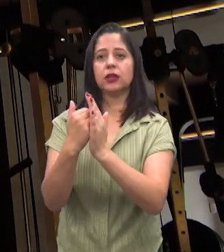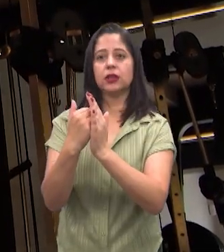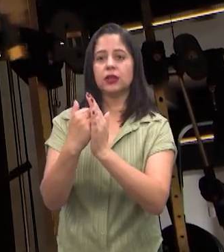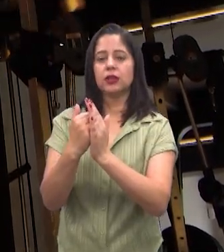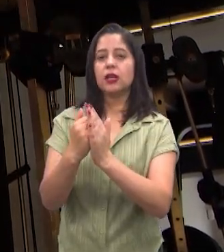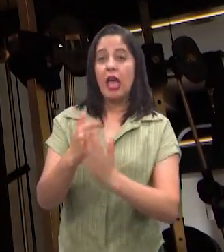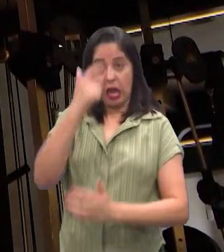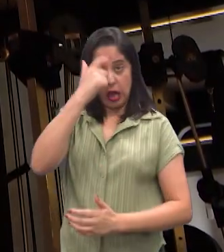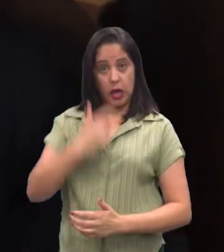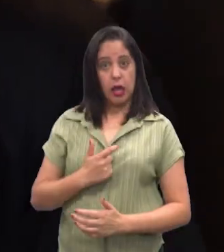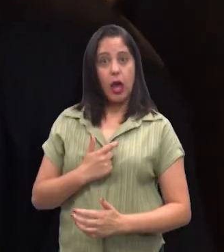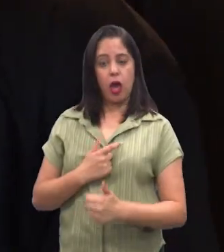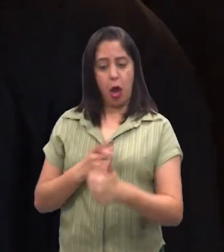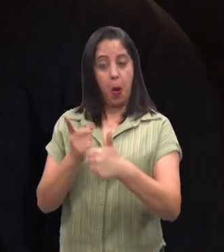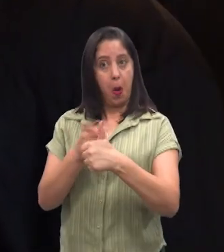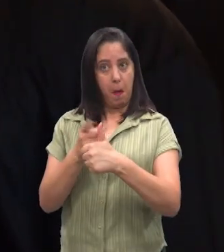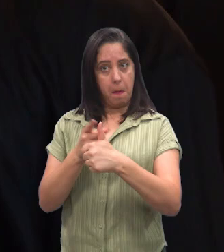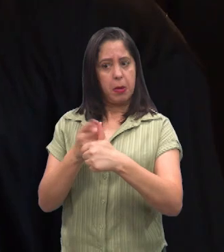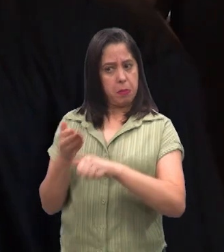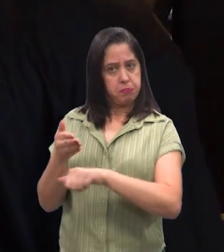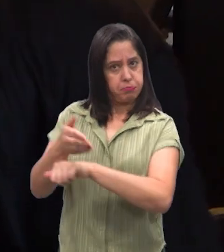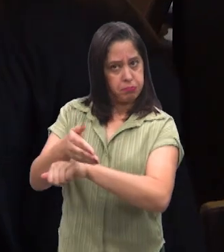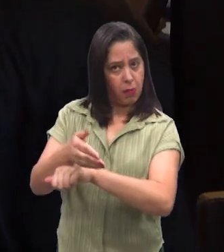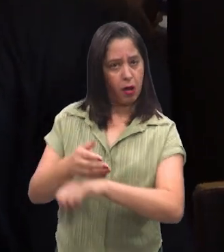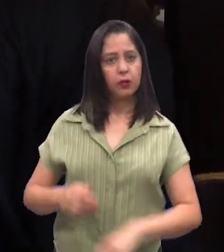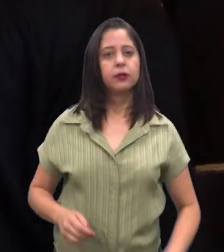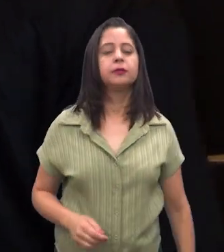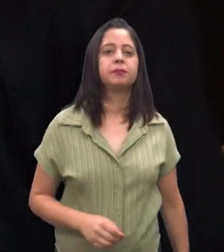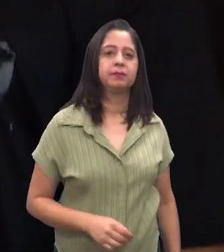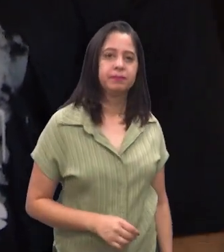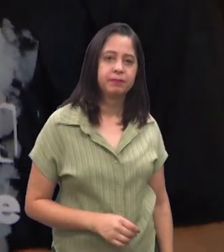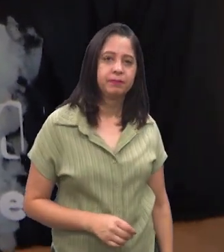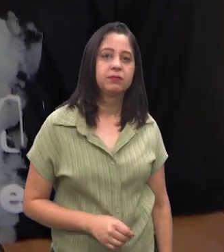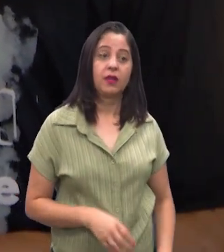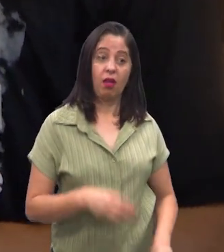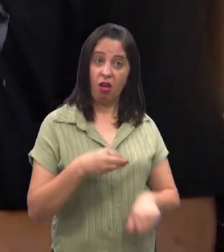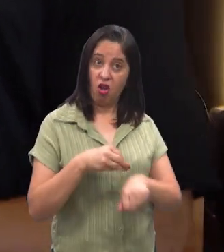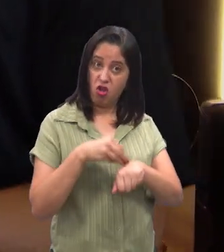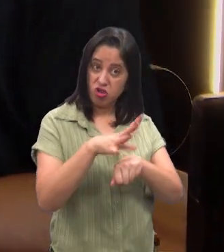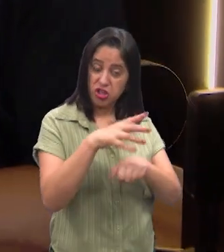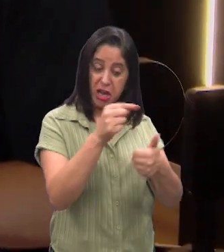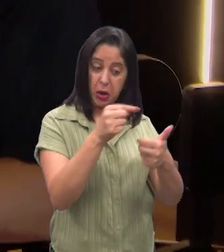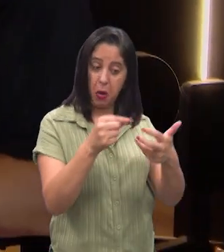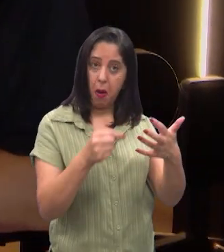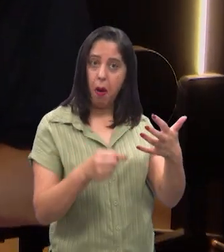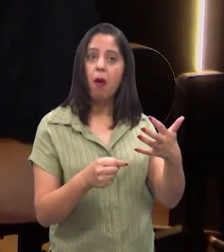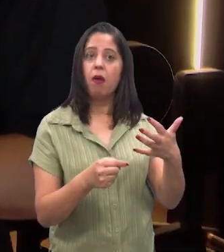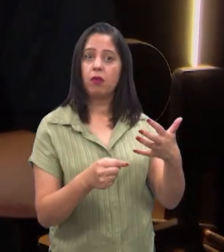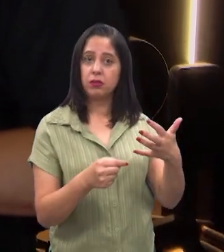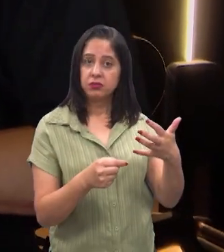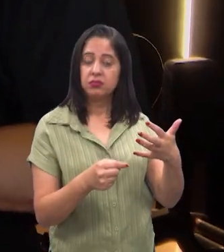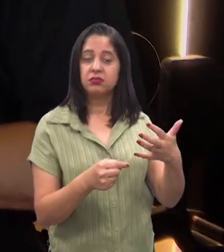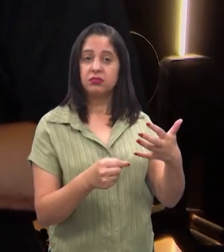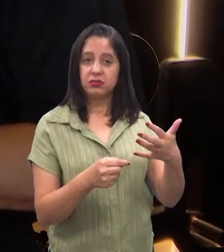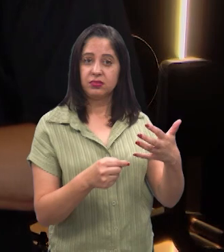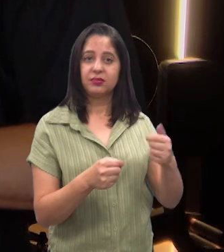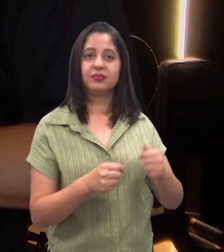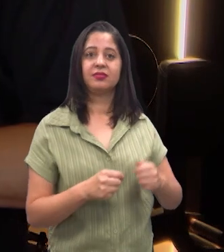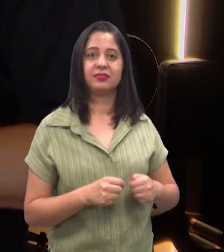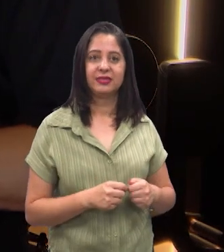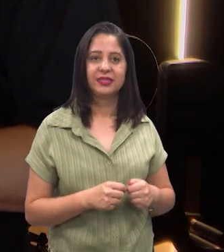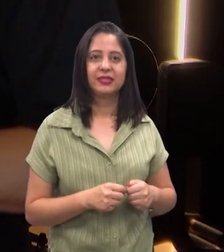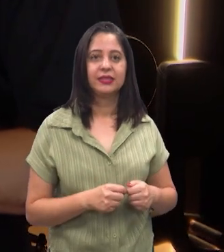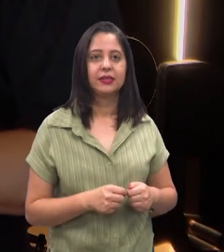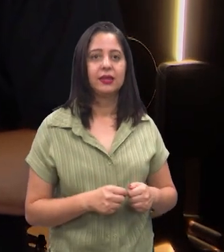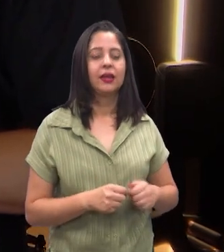na número 1 da minha lista. Gi, muito bacana, né, esse exemplo, todas essas dicas da profissional Marcela também, que falou aqui com a gente,